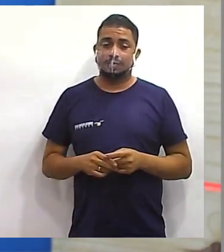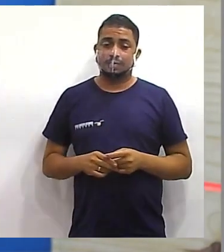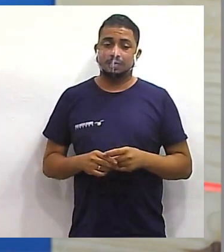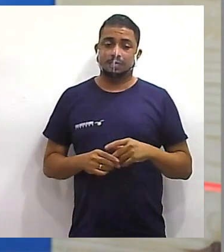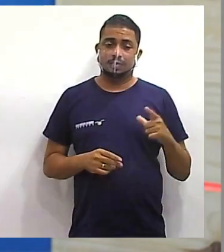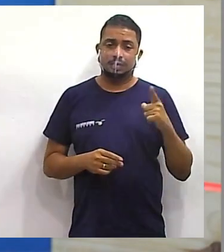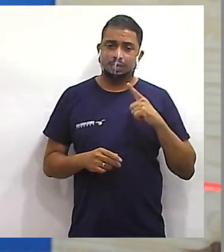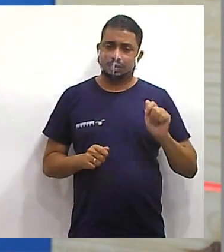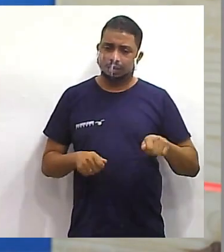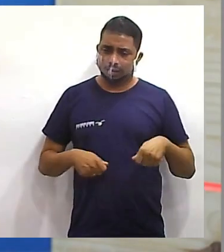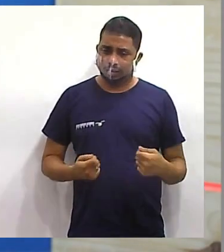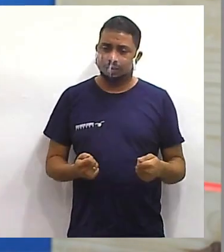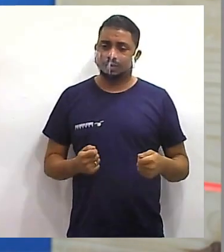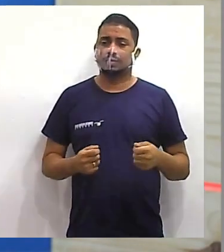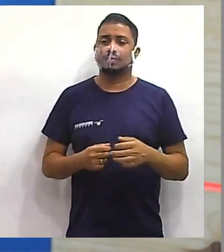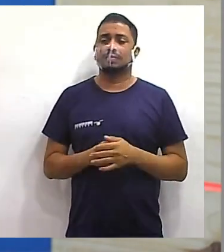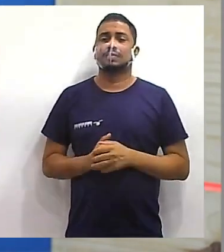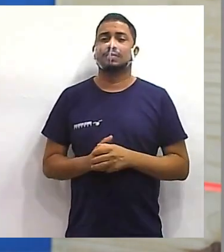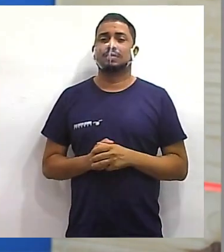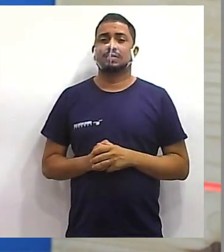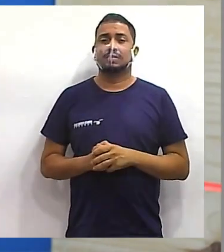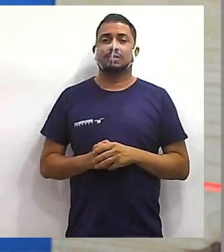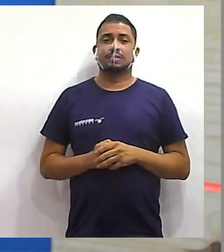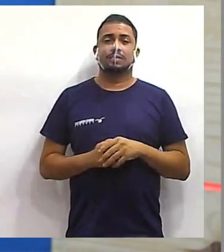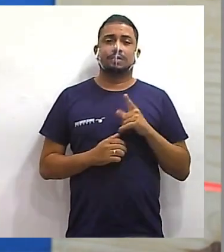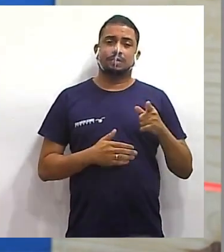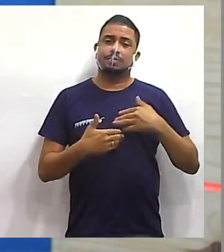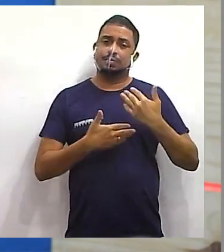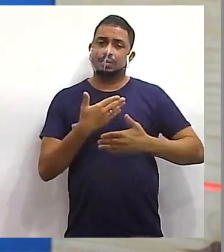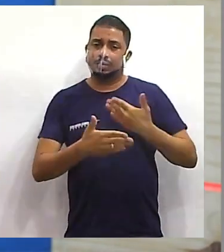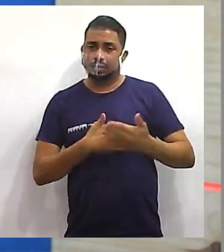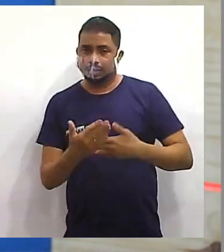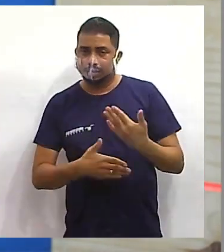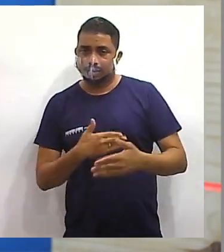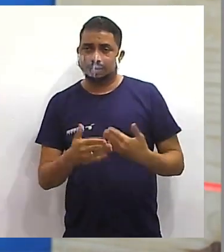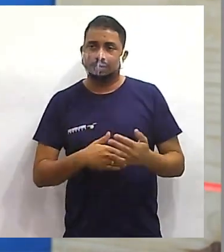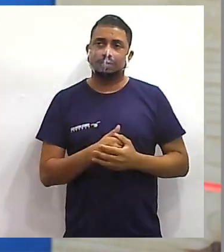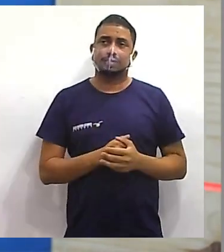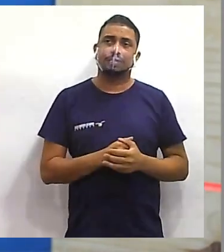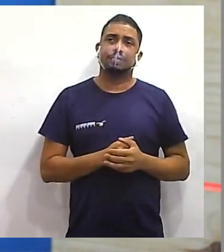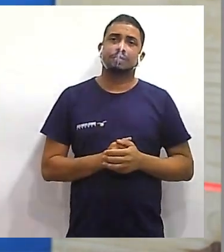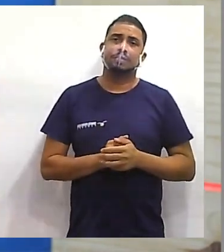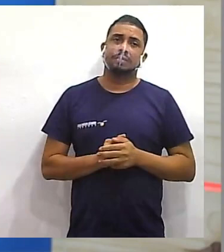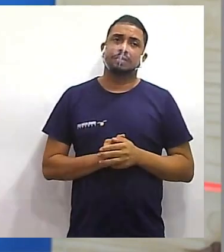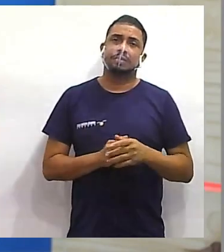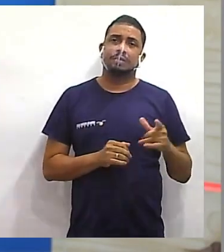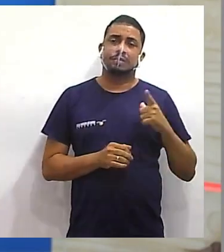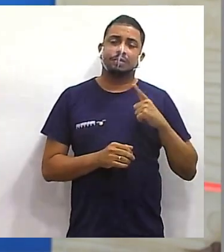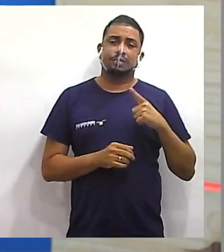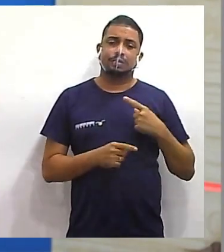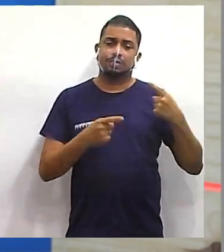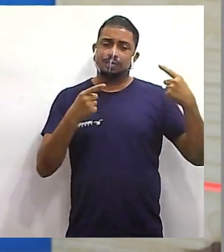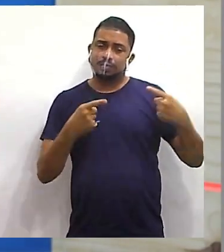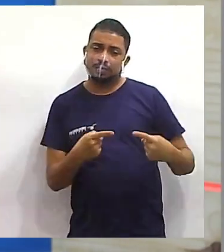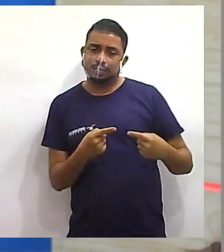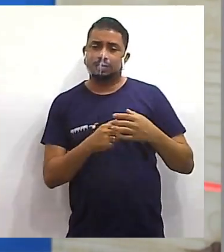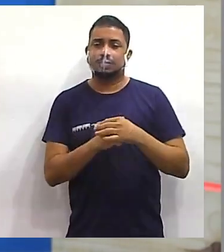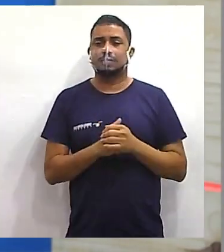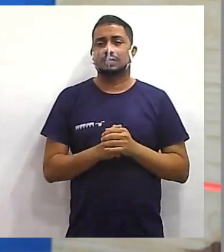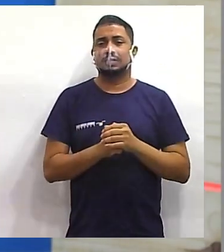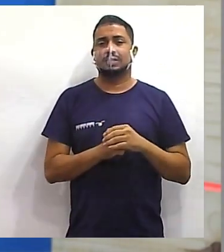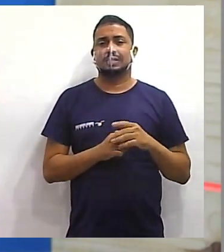muito ativos, né, nesse processo de confronto, né,